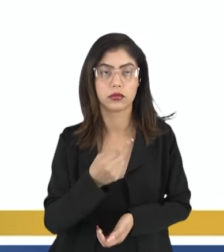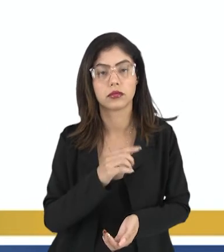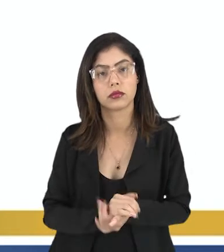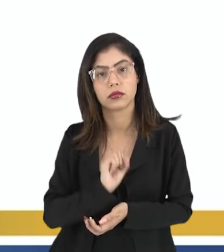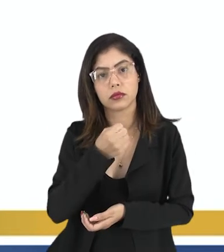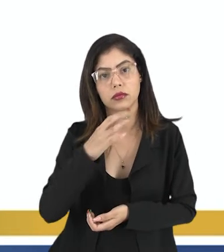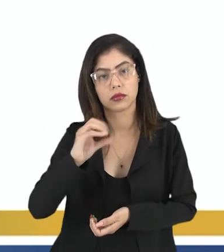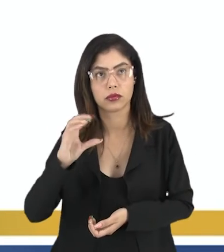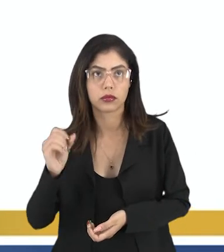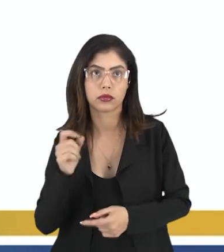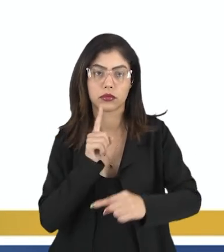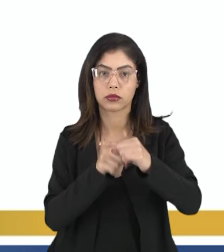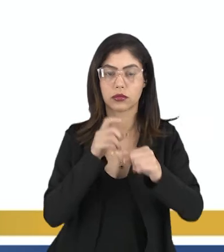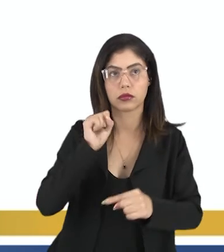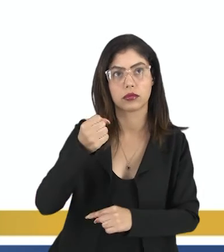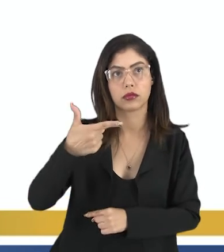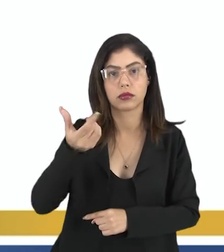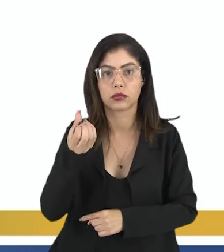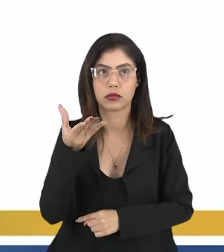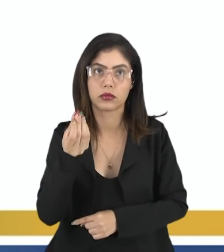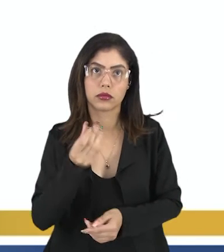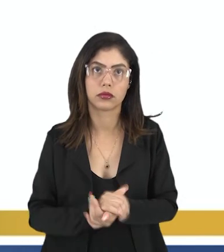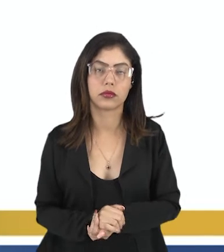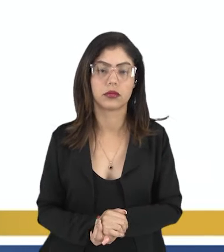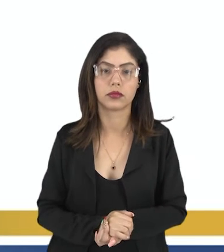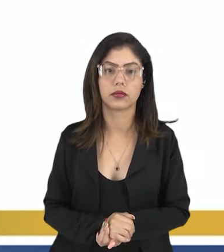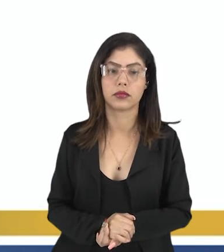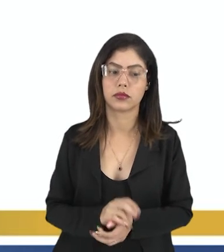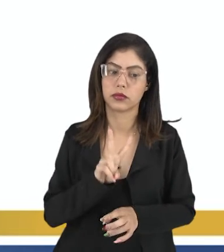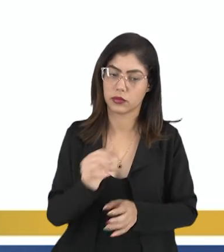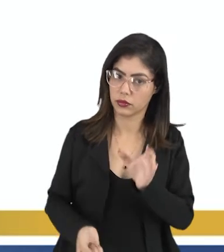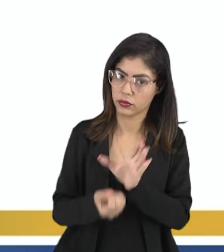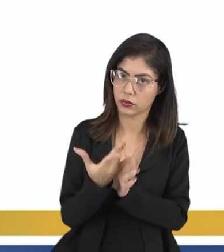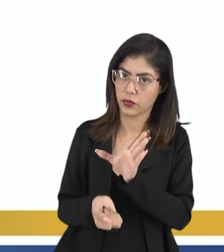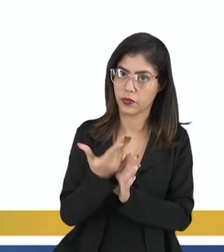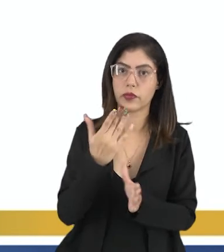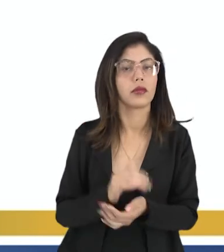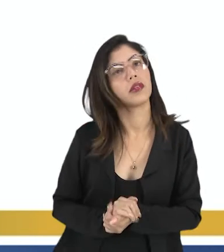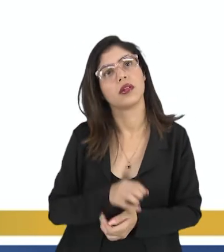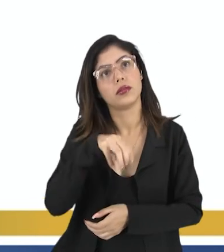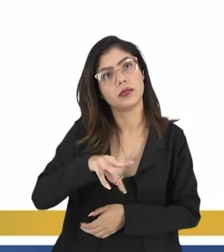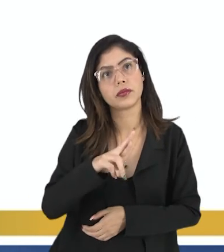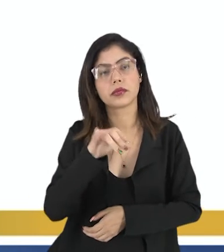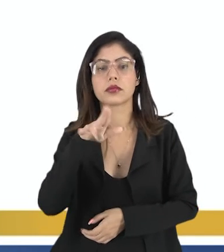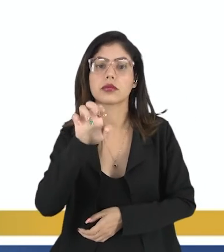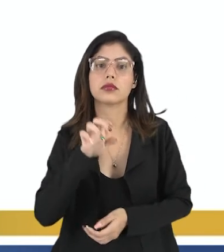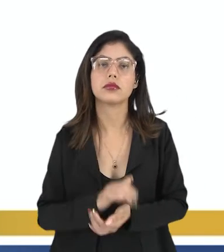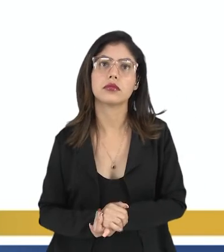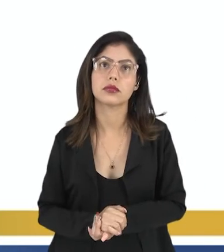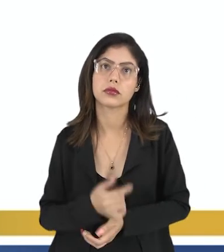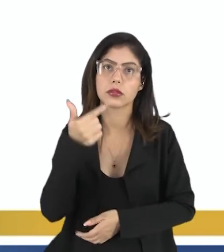R$ 816. E aí ele vai gerar um montante